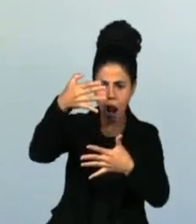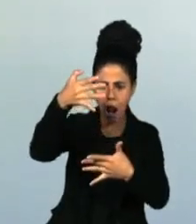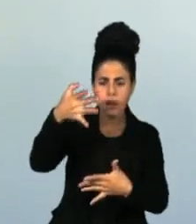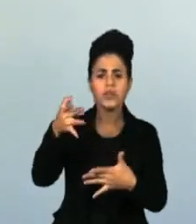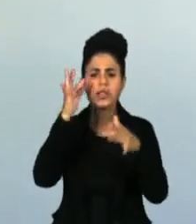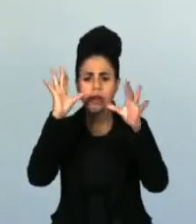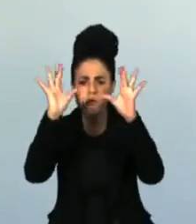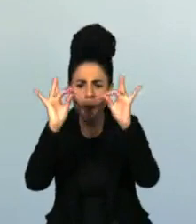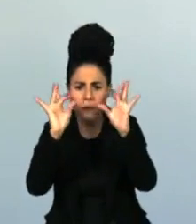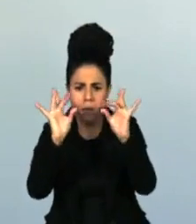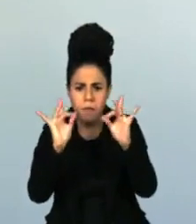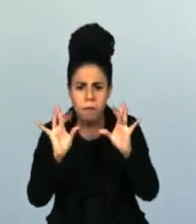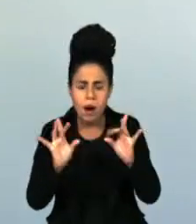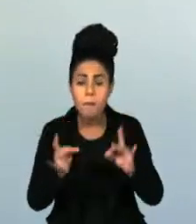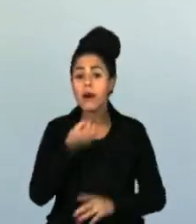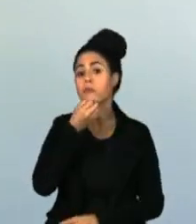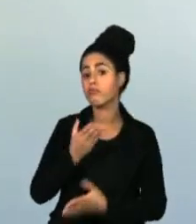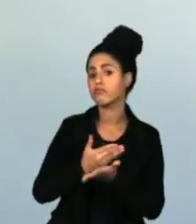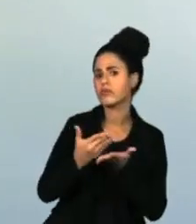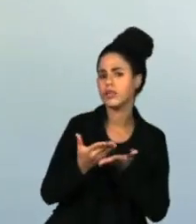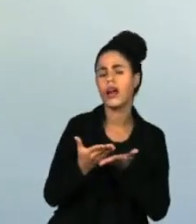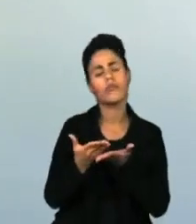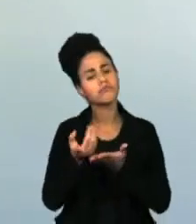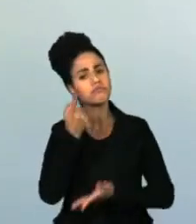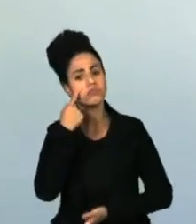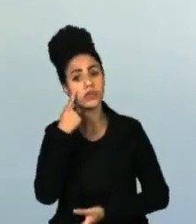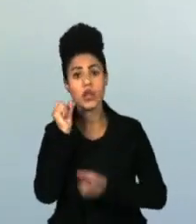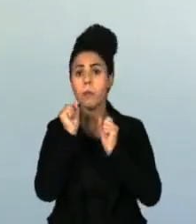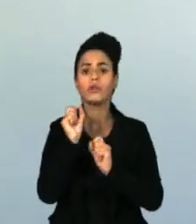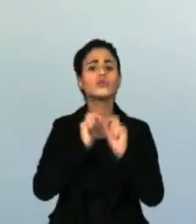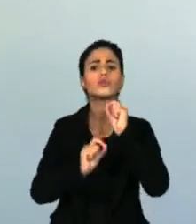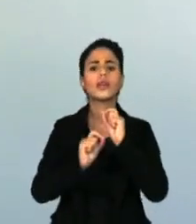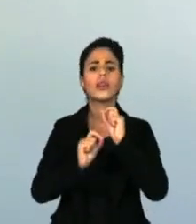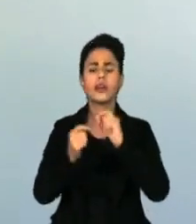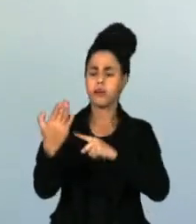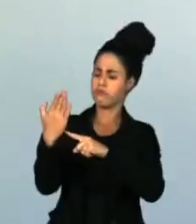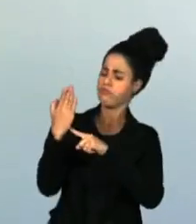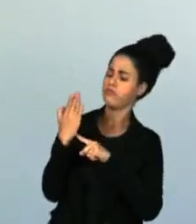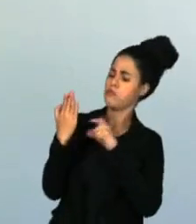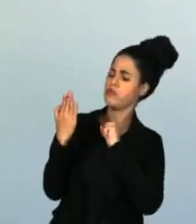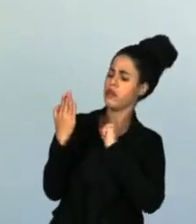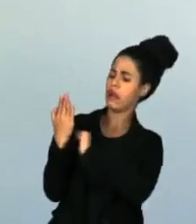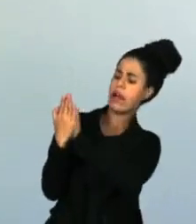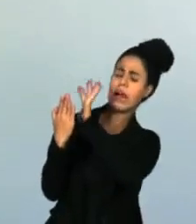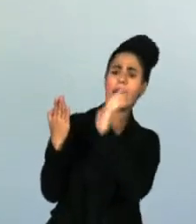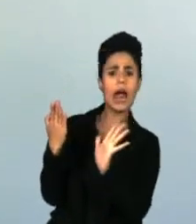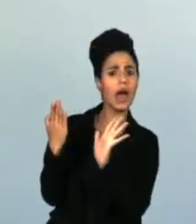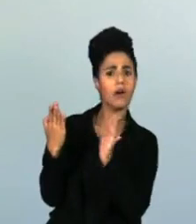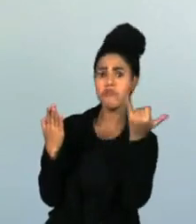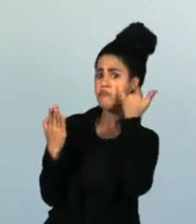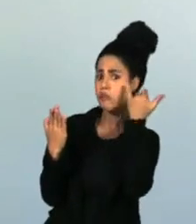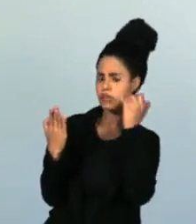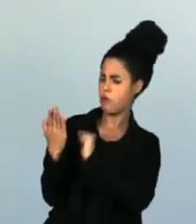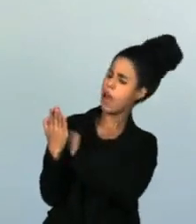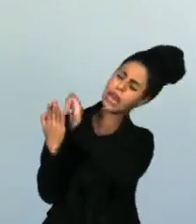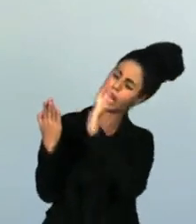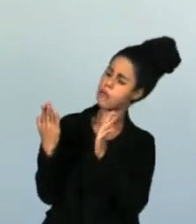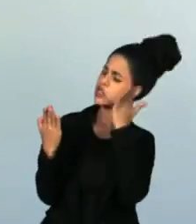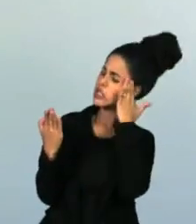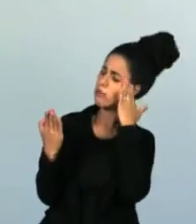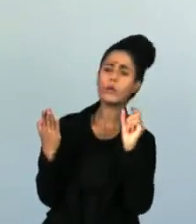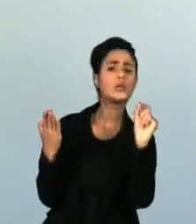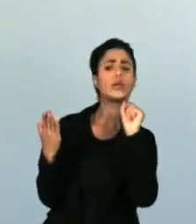também evoluir, mas já é um bom início, elas precisam nos entregar um nível de transparência muito maior para que